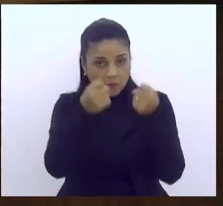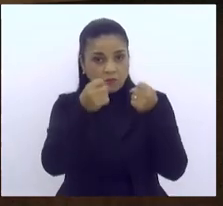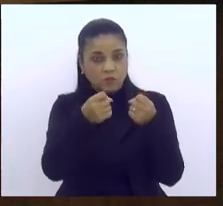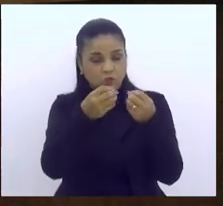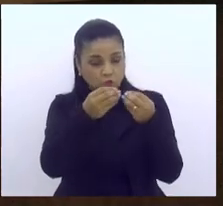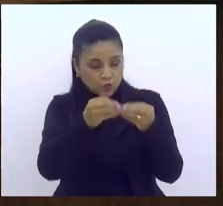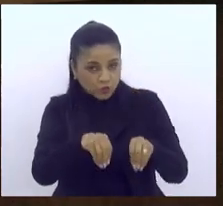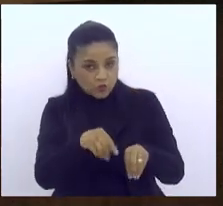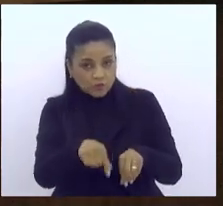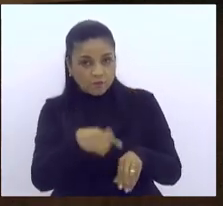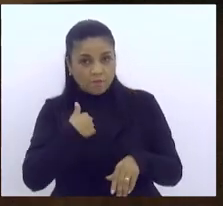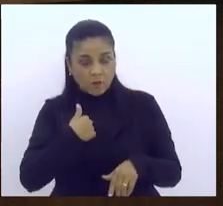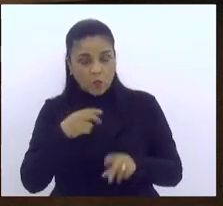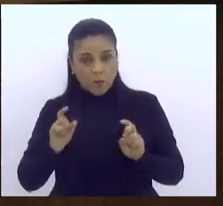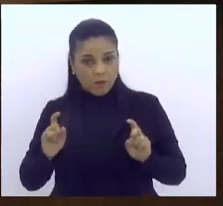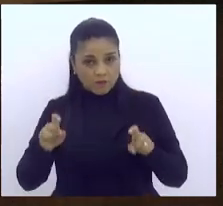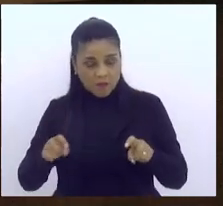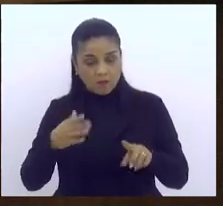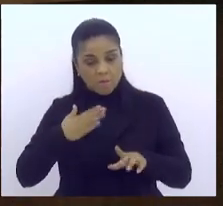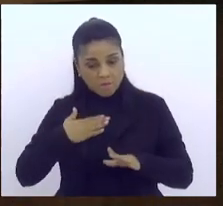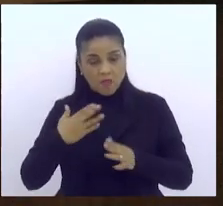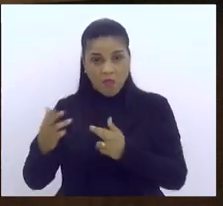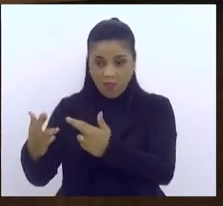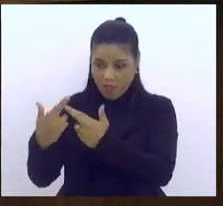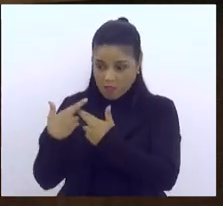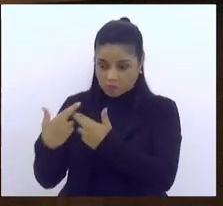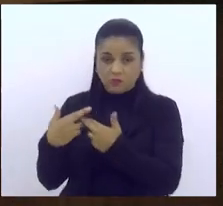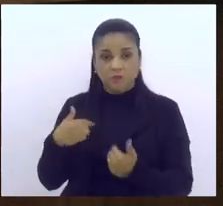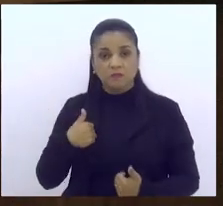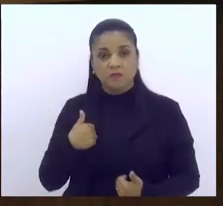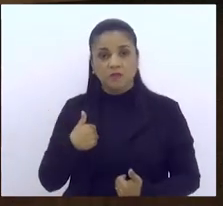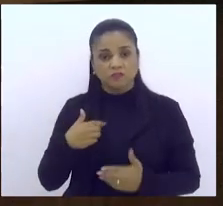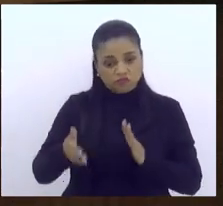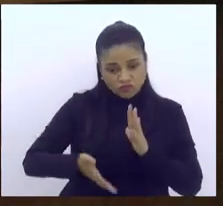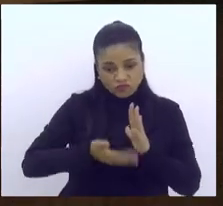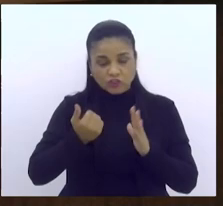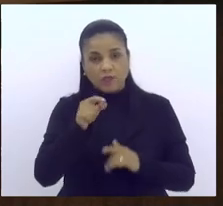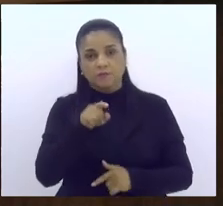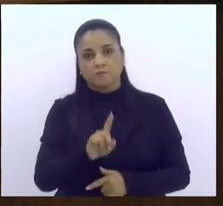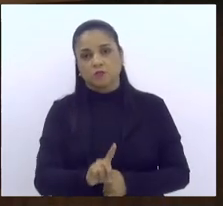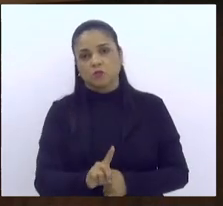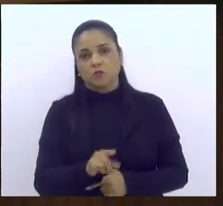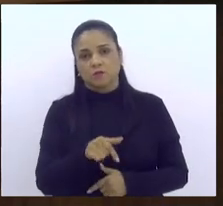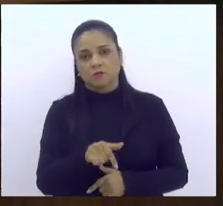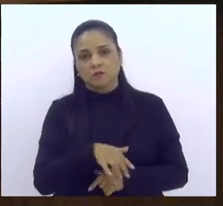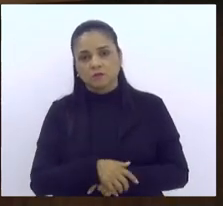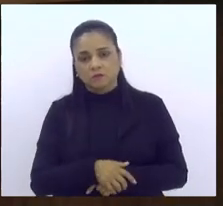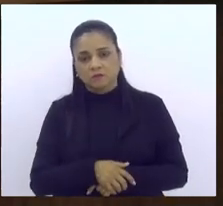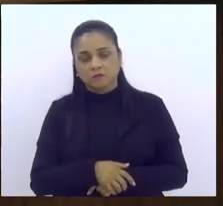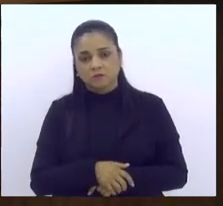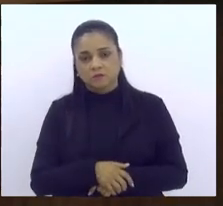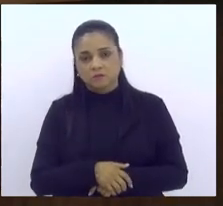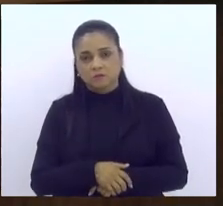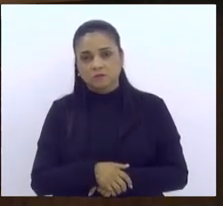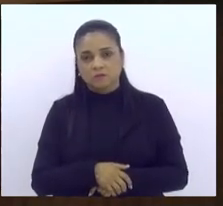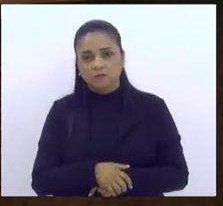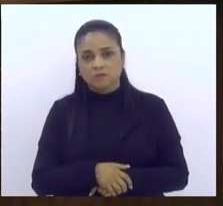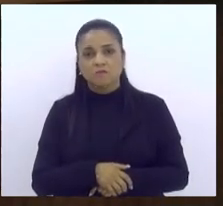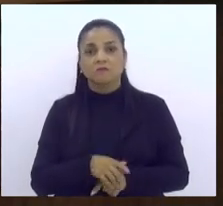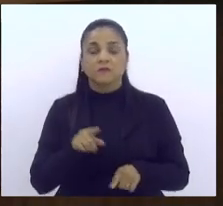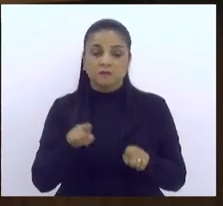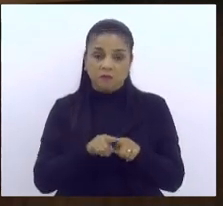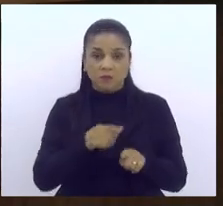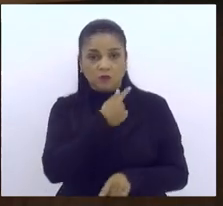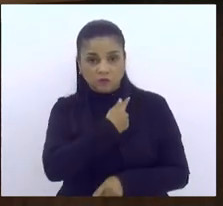mandato, está nas minhas mãos a responsabilidade de remover essa pessoa. E está nas mãos do governador